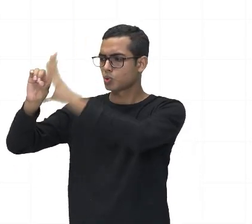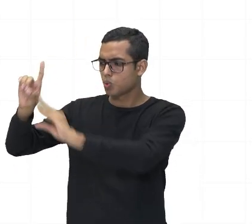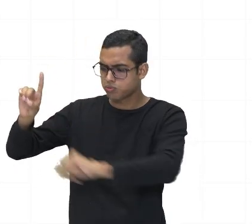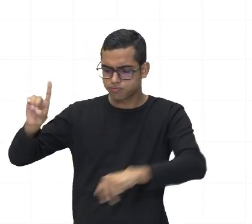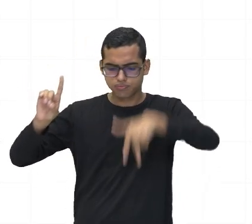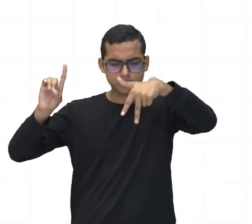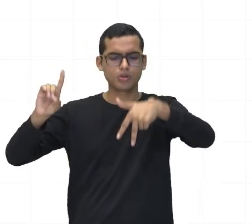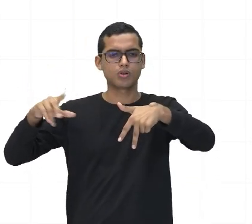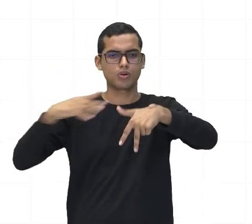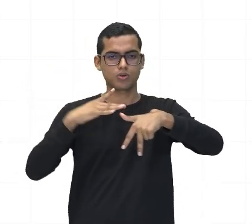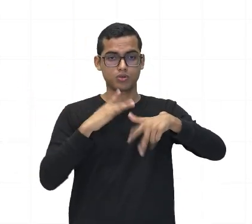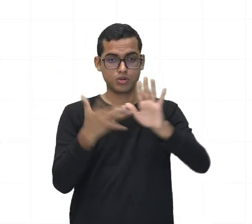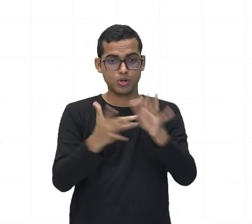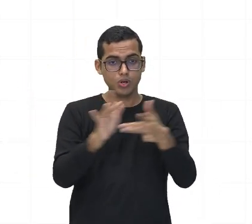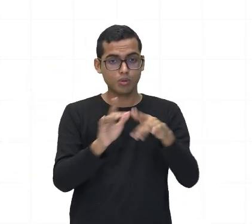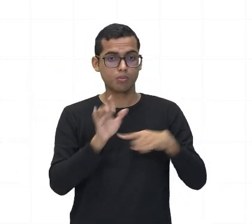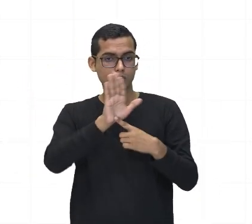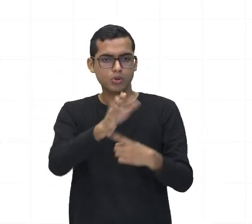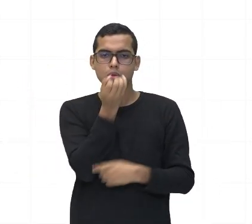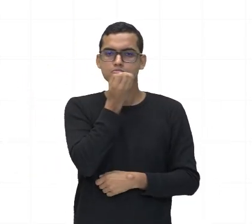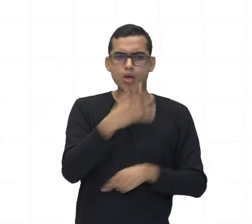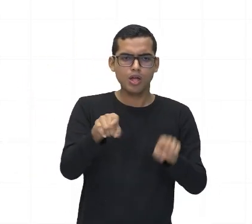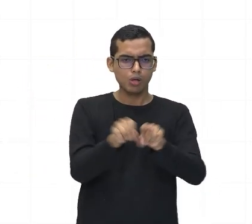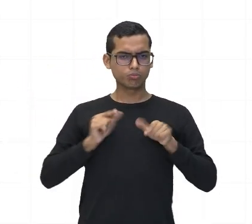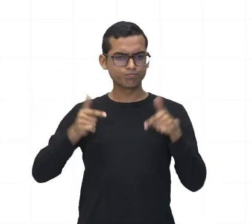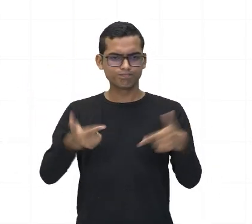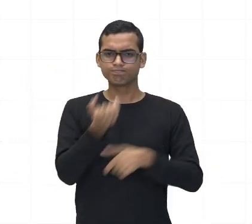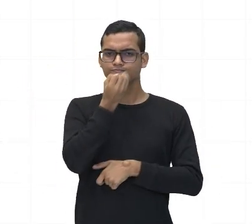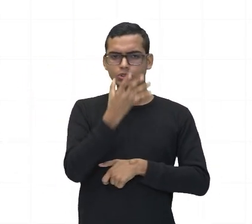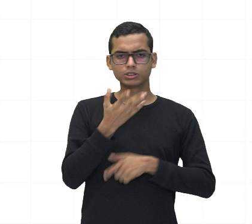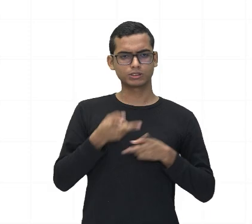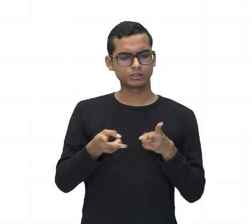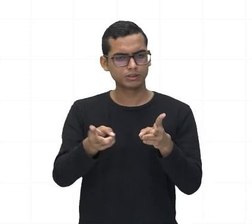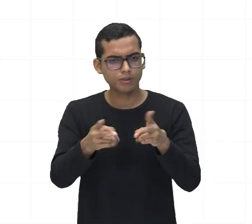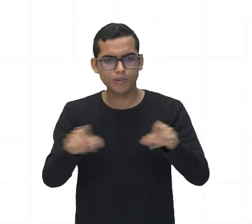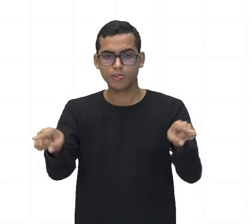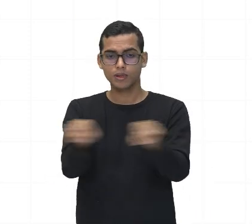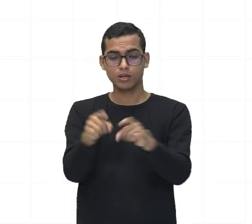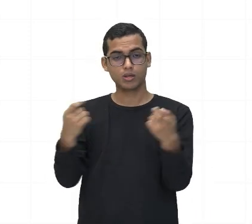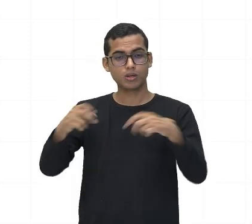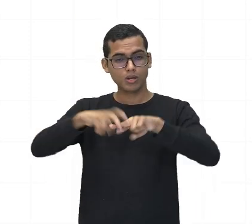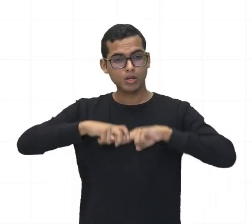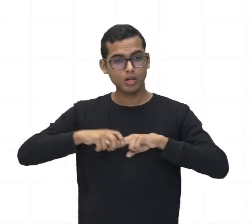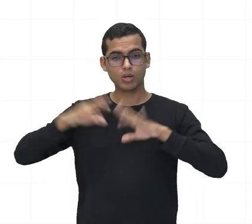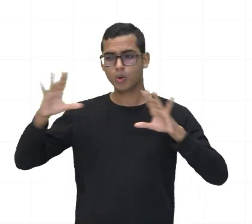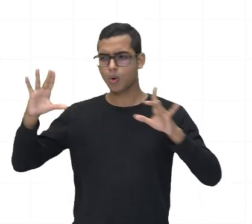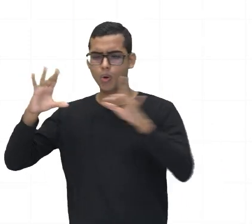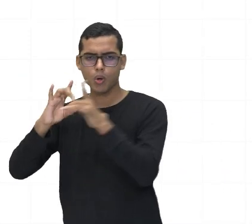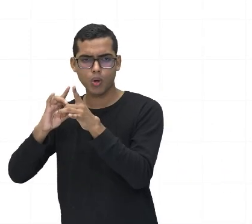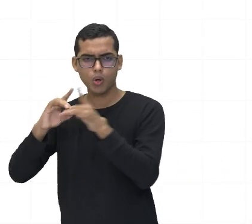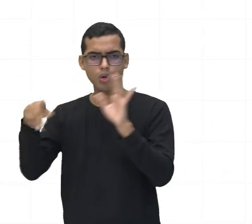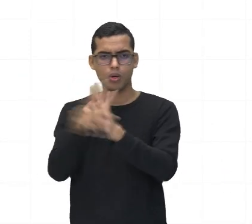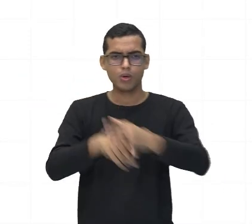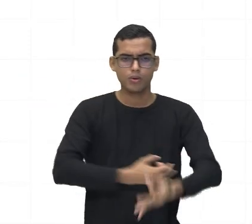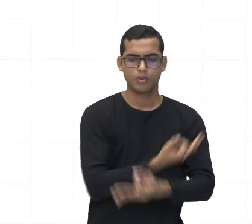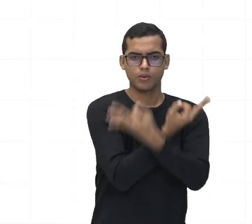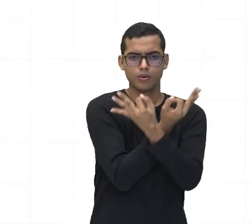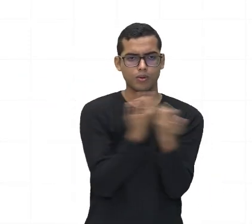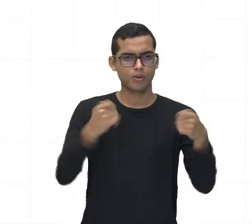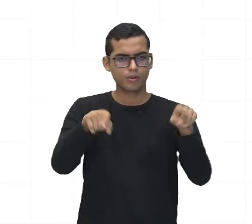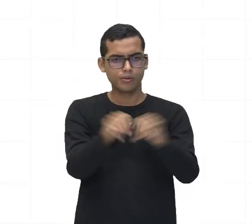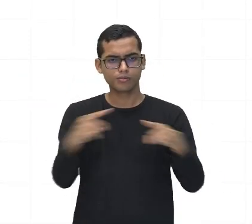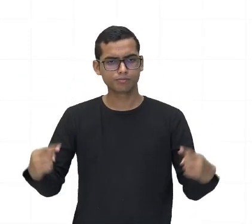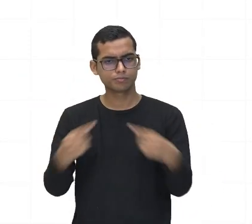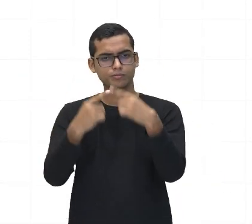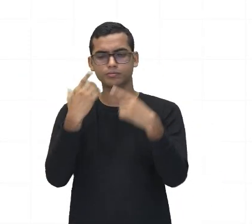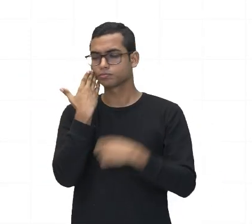Jesus requer testemunhar uma vida de fazer o bem. E por isso eu poderia conectar esse ensinamento com o budismo. Vamos lá? O